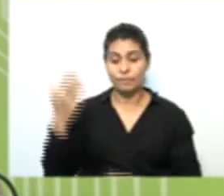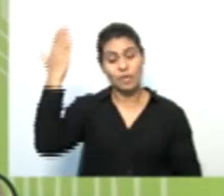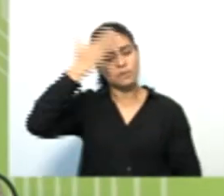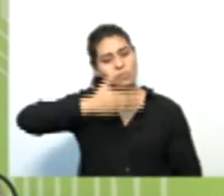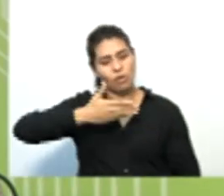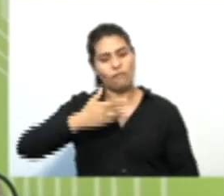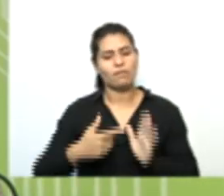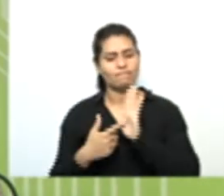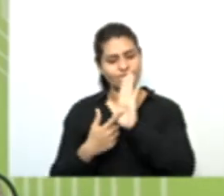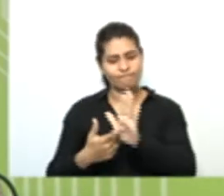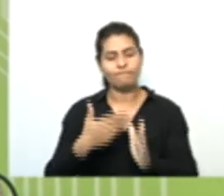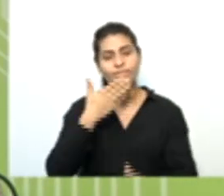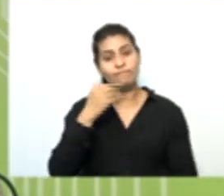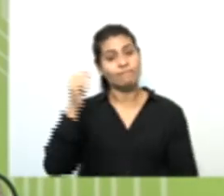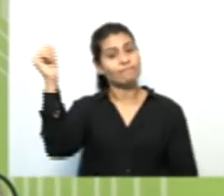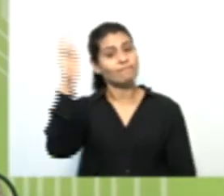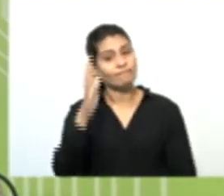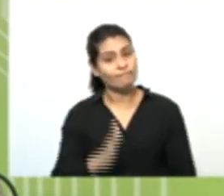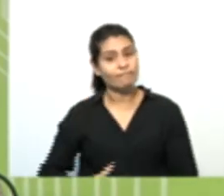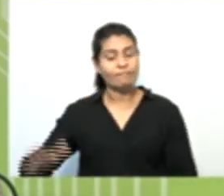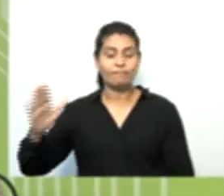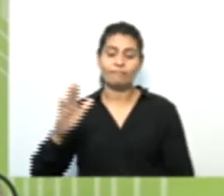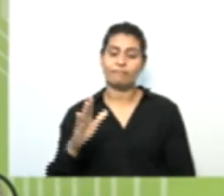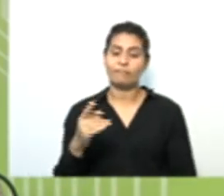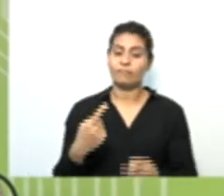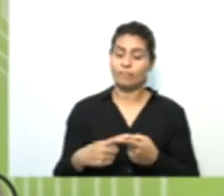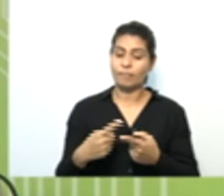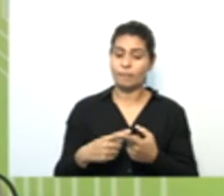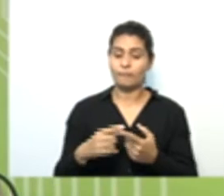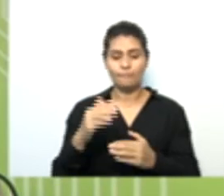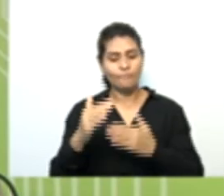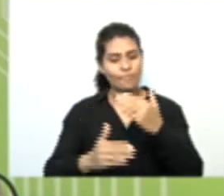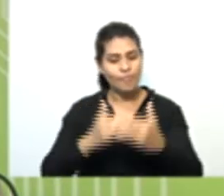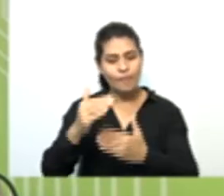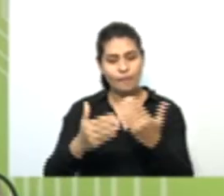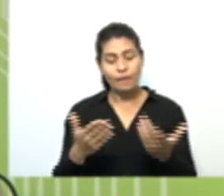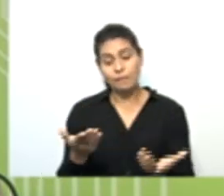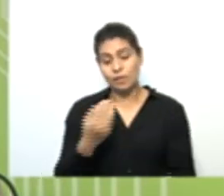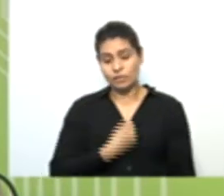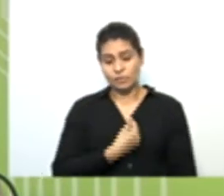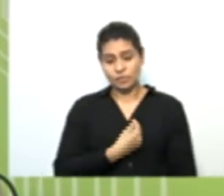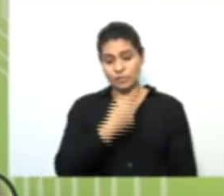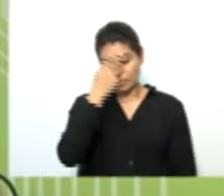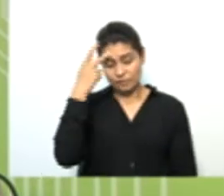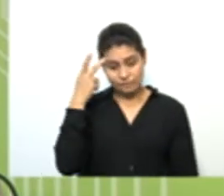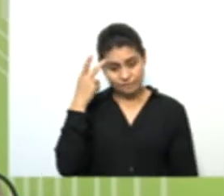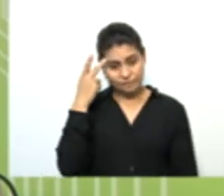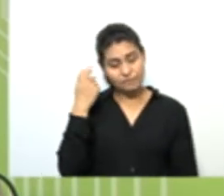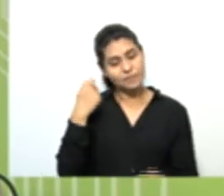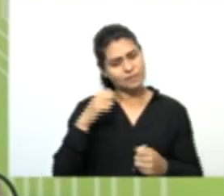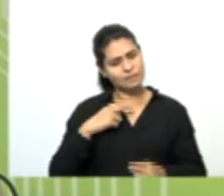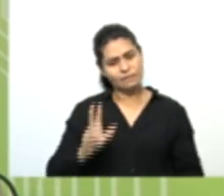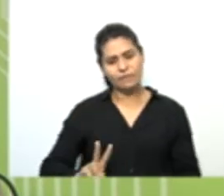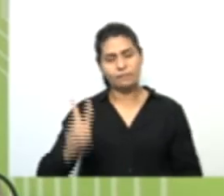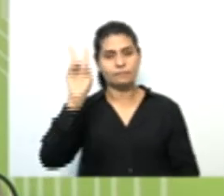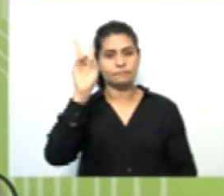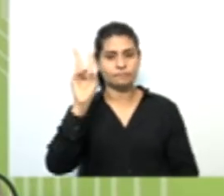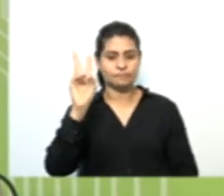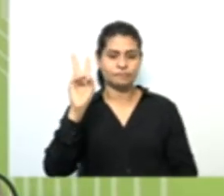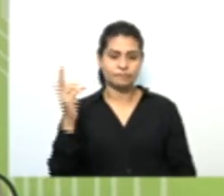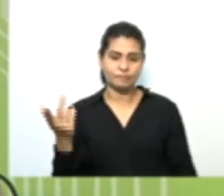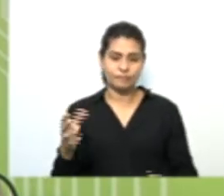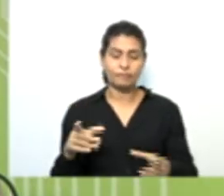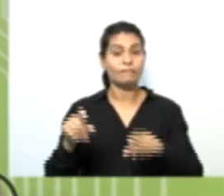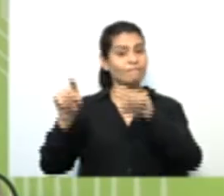melhora a qualidade de vida do nosso país, principalmente porque cada vez mais pessoas moram nas cidades, a gente precisa valorizar isso. A